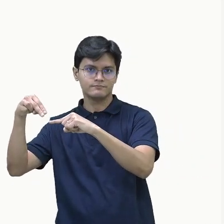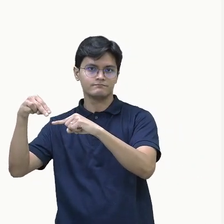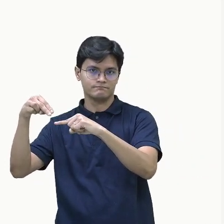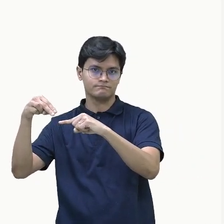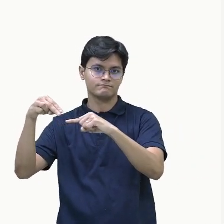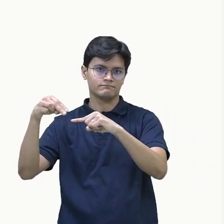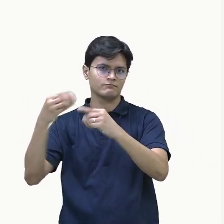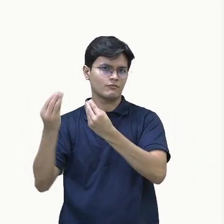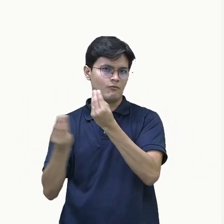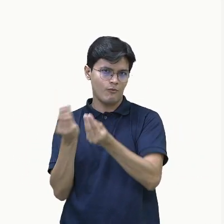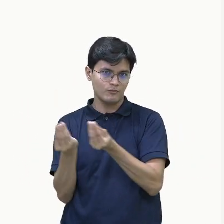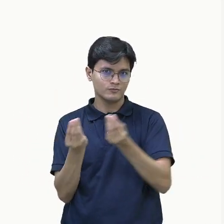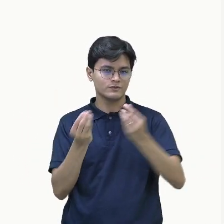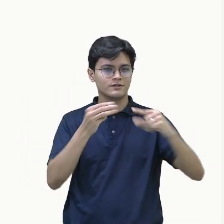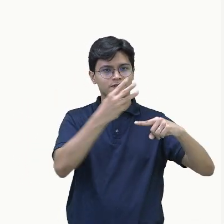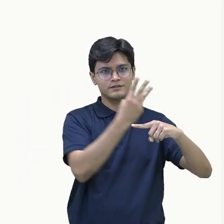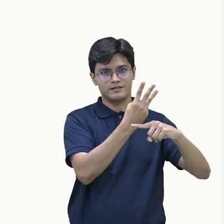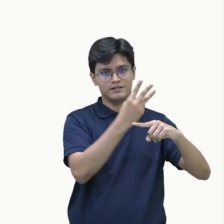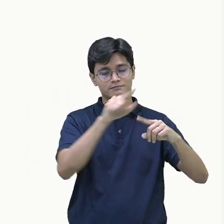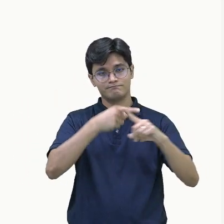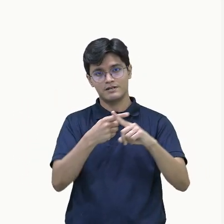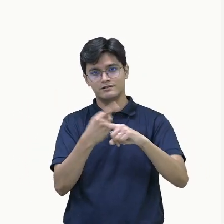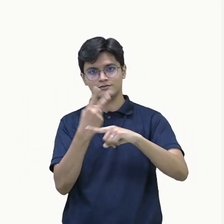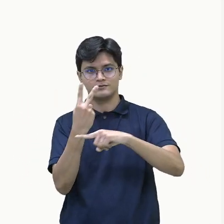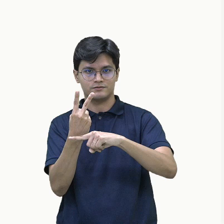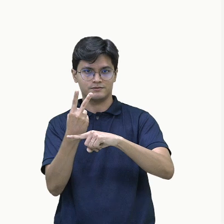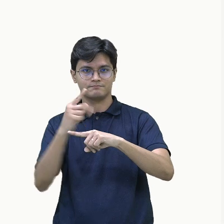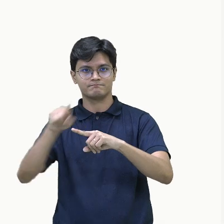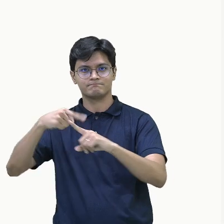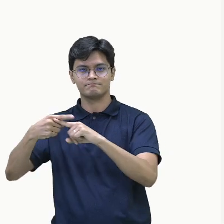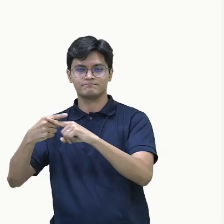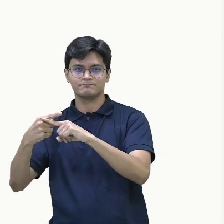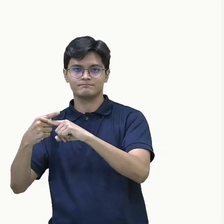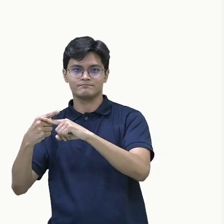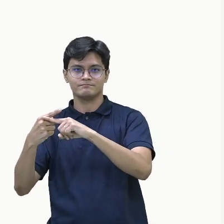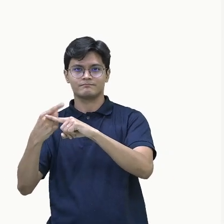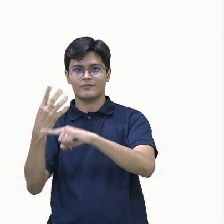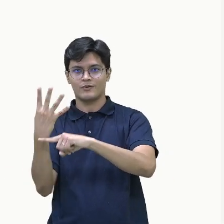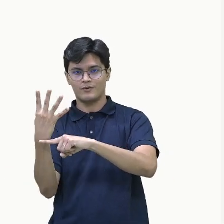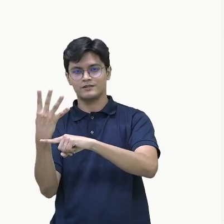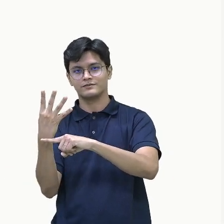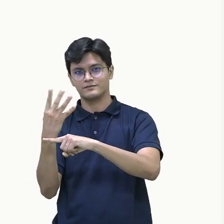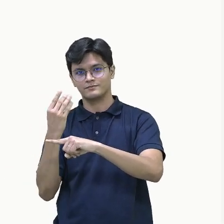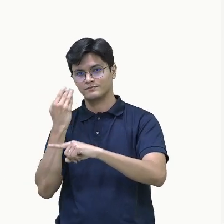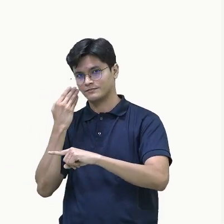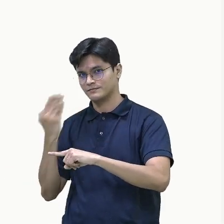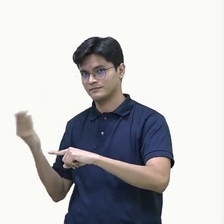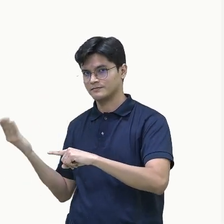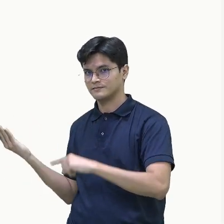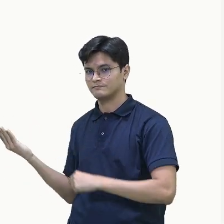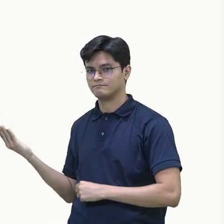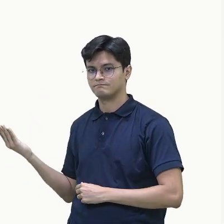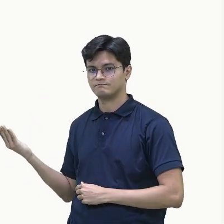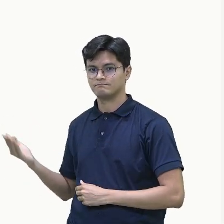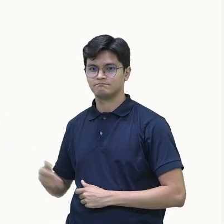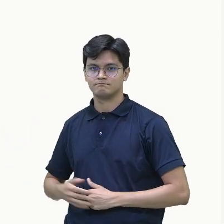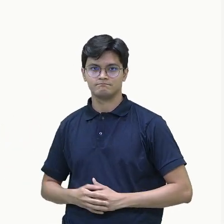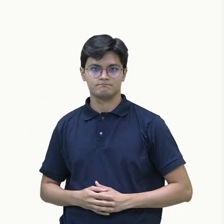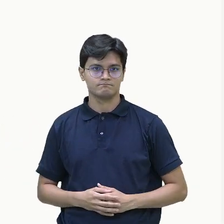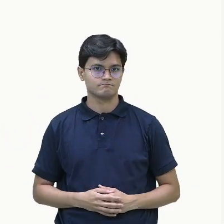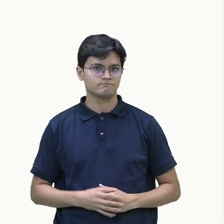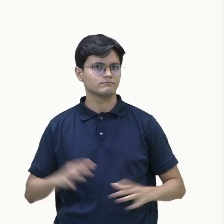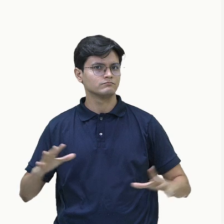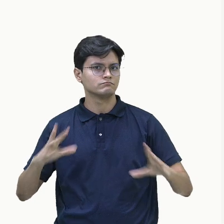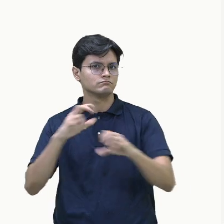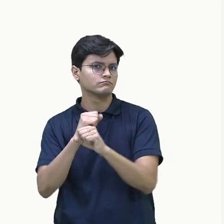3 mais 2 mais 4. Vamos lá, quanto é que vai dar essa